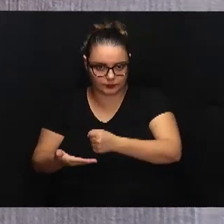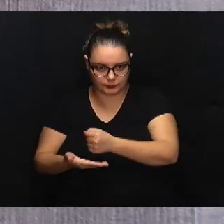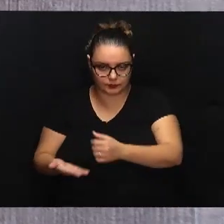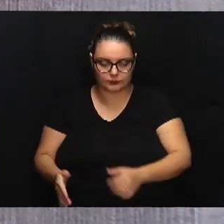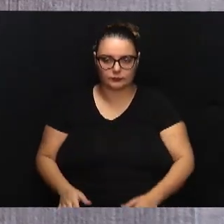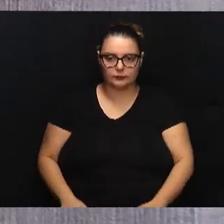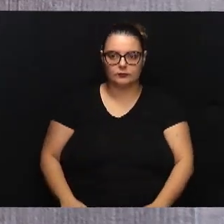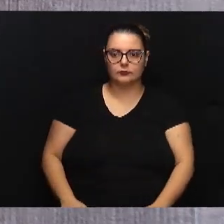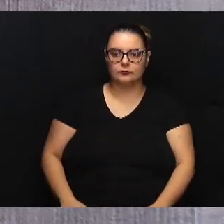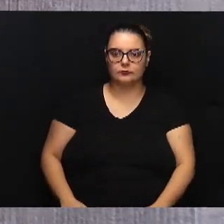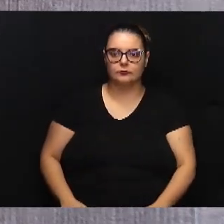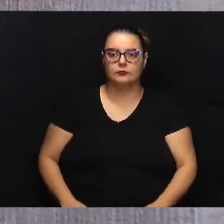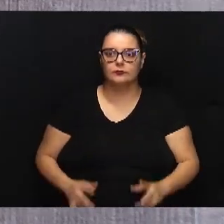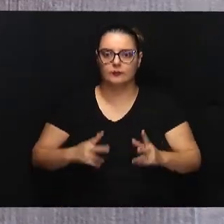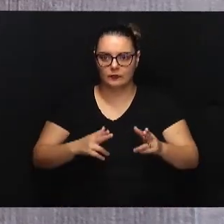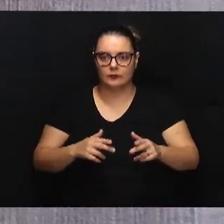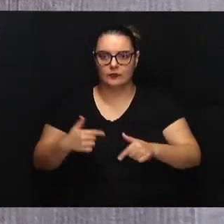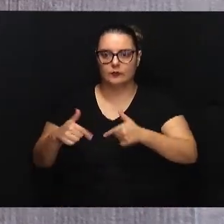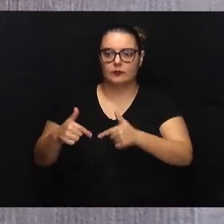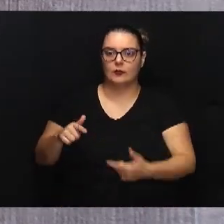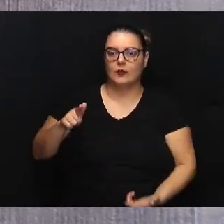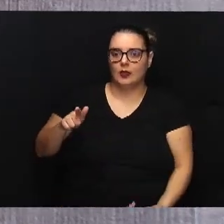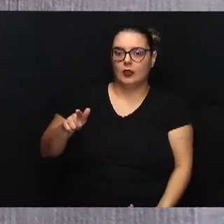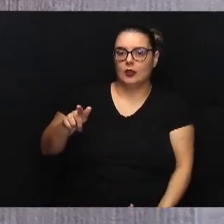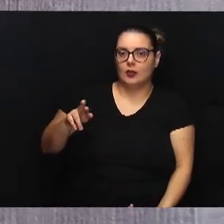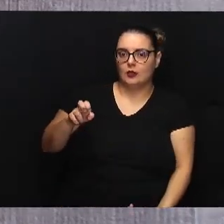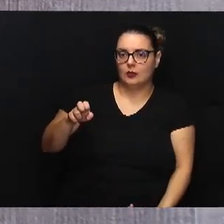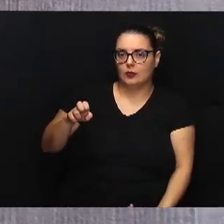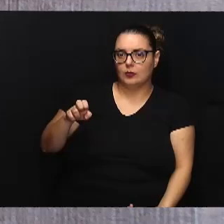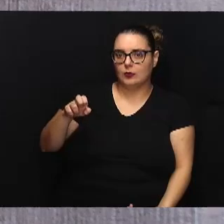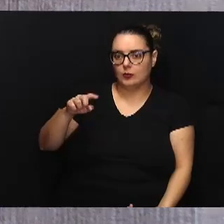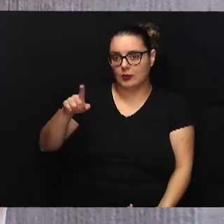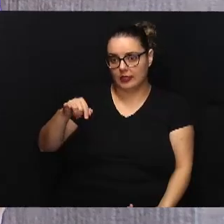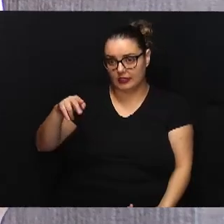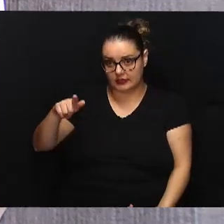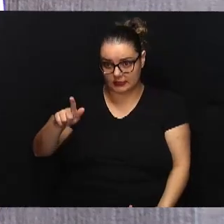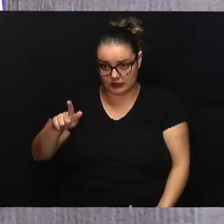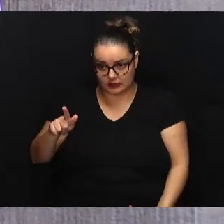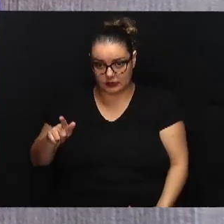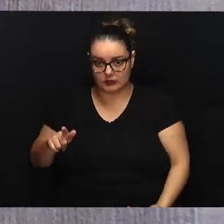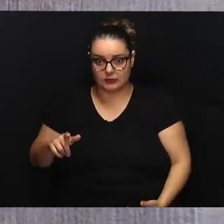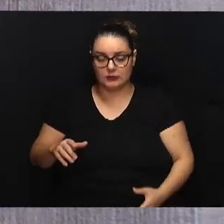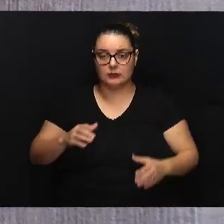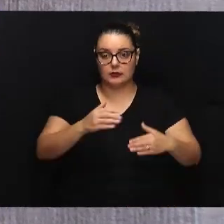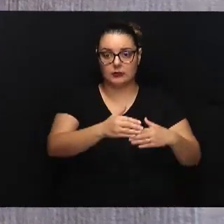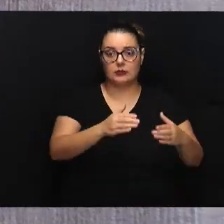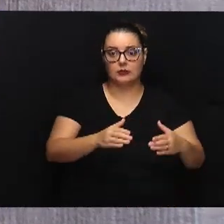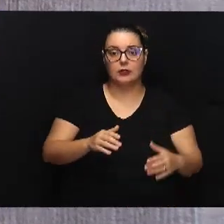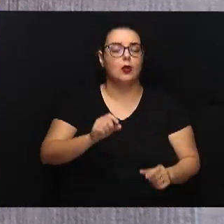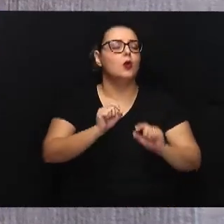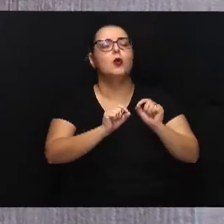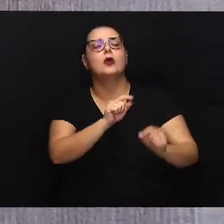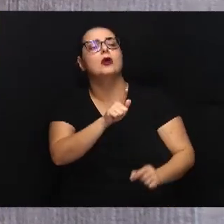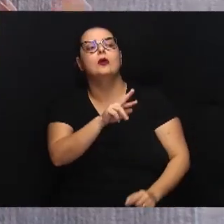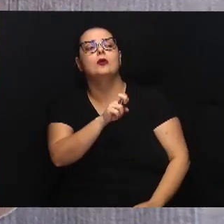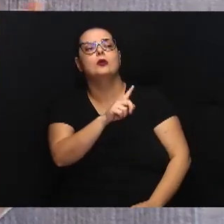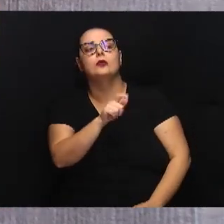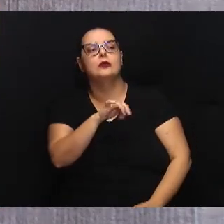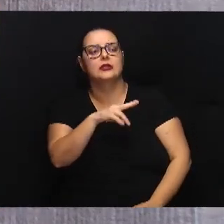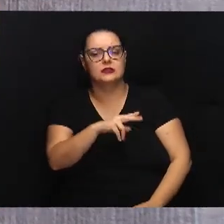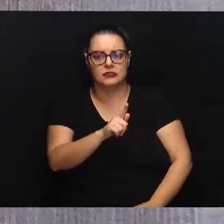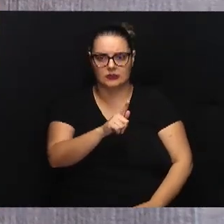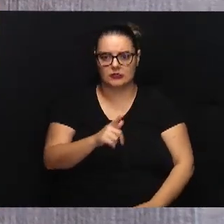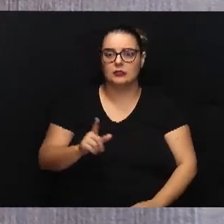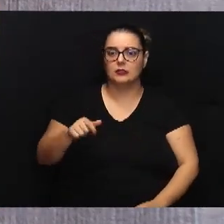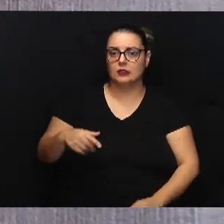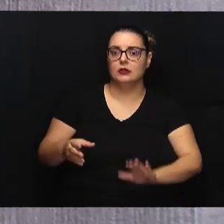eu trabalho como grazing, então a cesta ela é toda setorizada. O que é grazing, para quem está em casa entender? É um conceito, né,